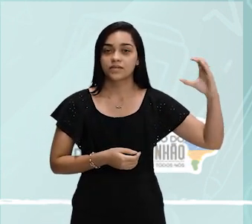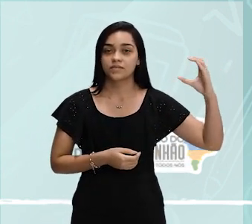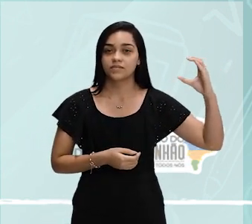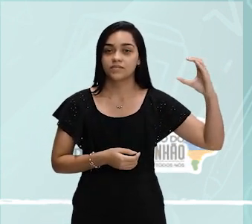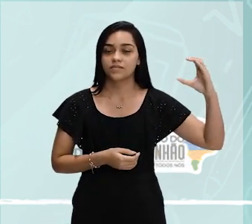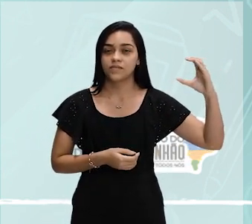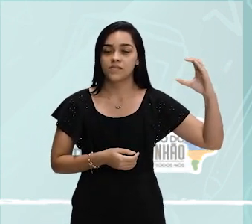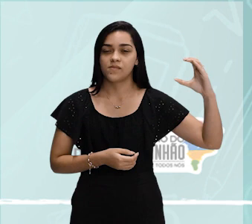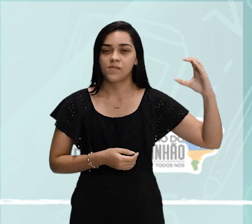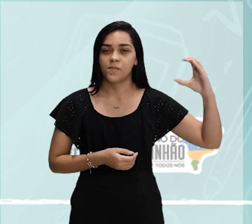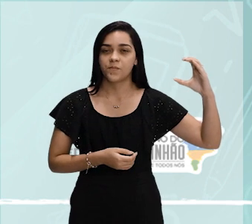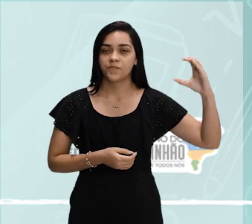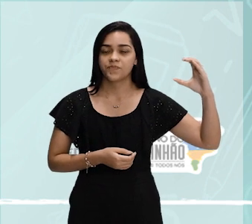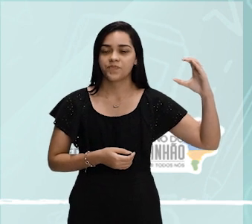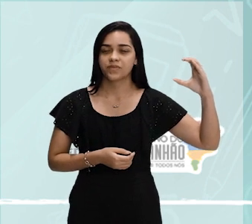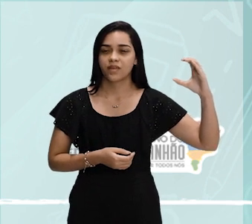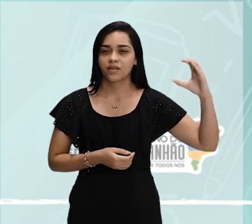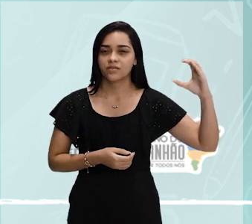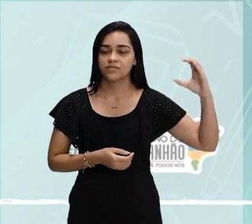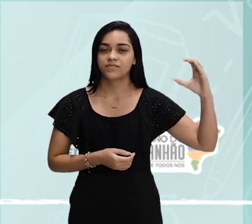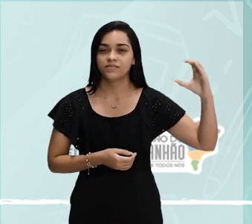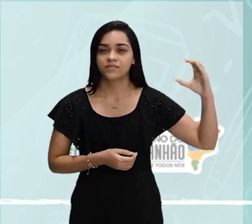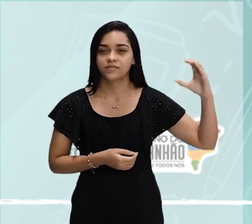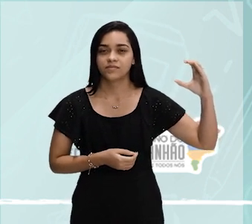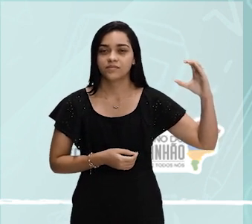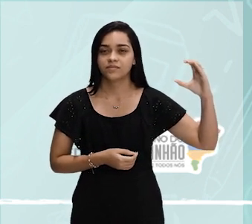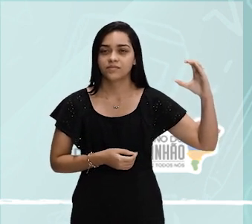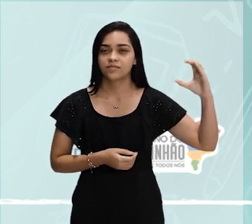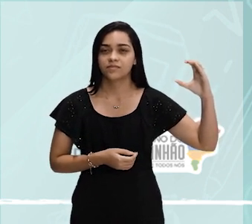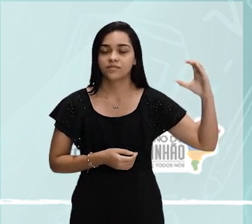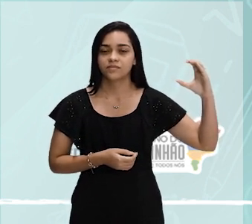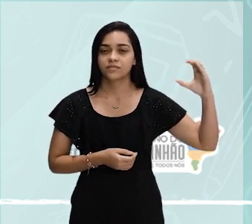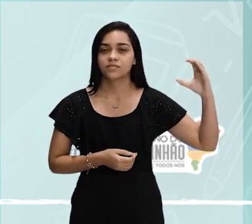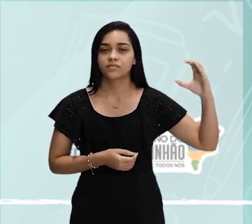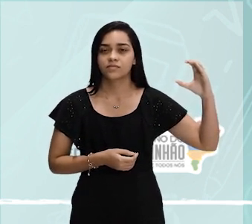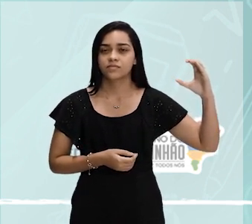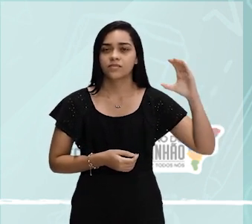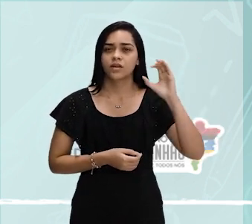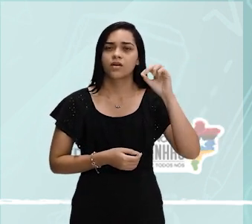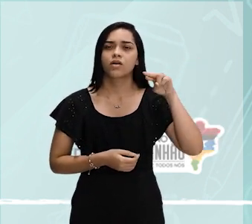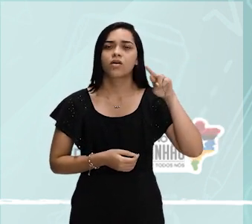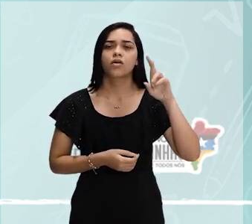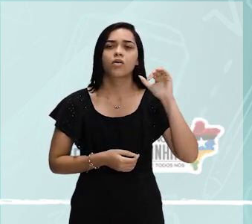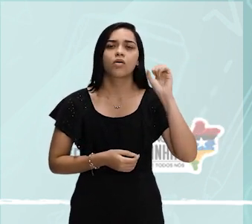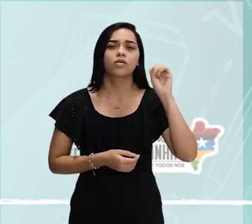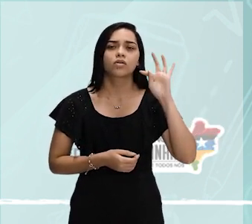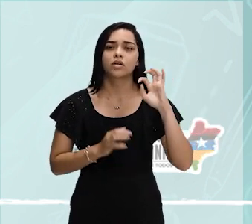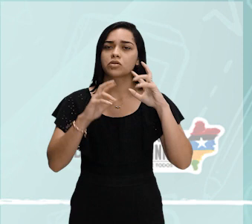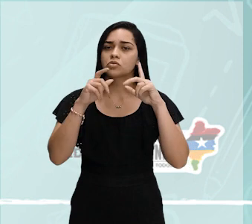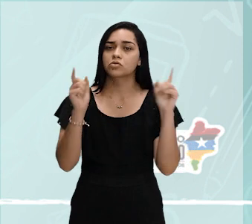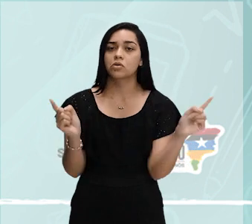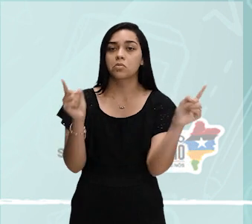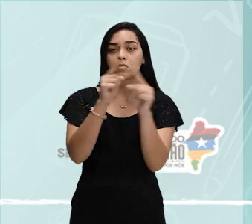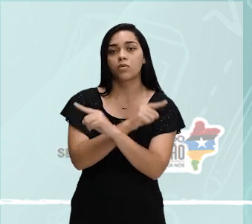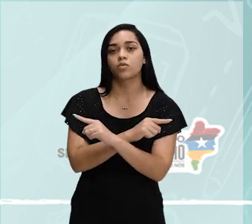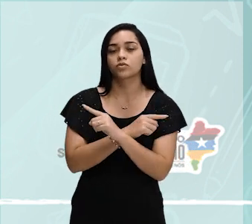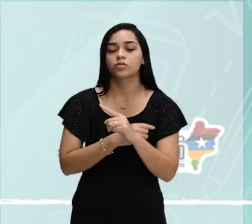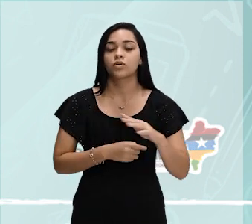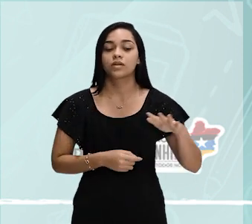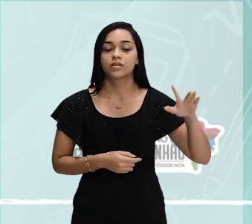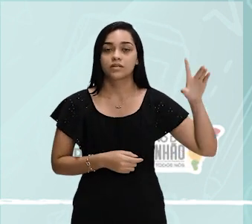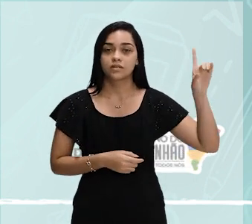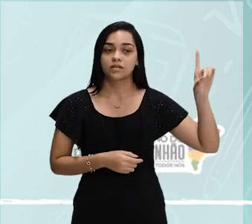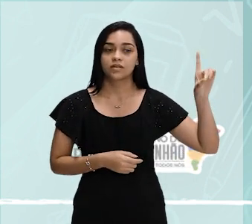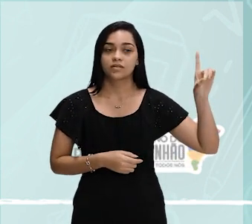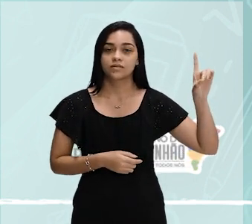culto à natureza. Nacionalismo, culto ao contraste. Tá? Contraste, gente, tudo que é oposto, tá? Letra